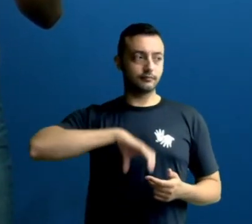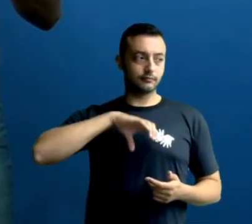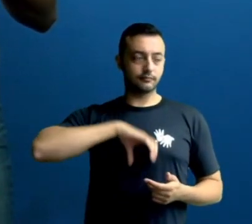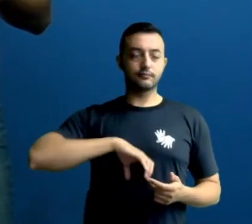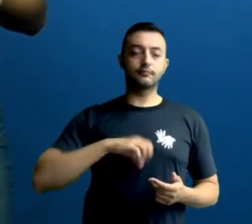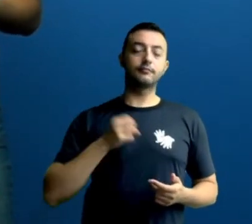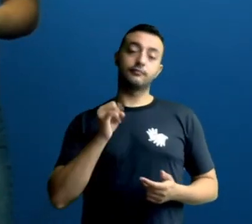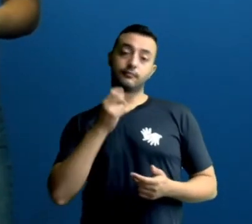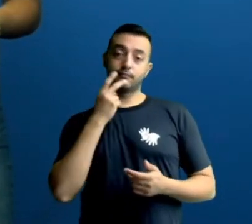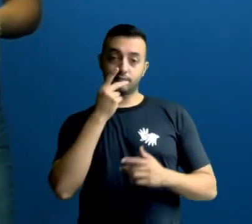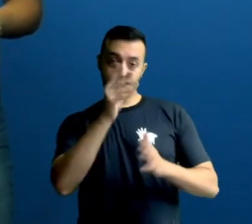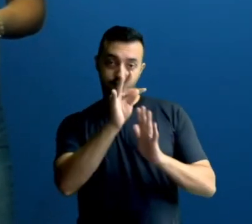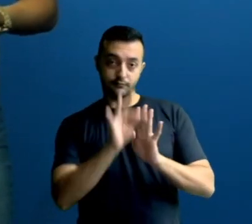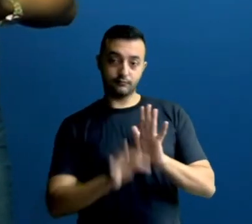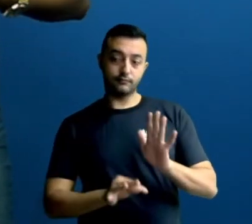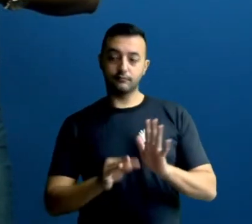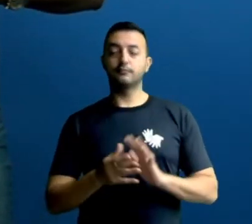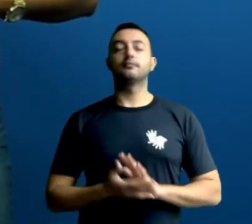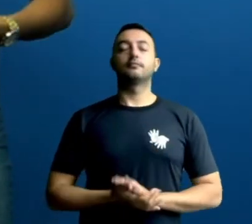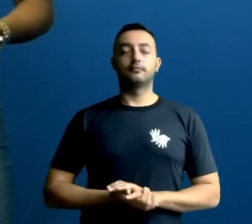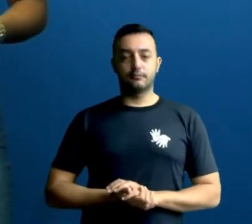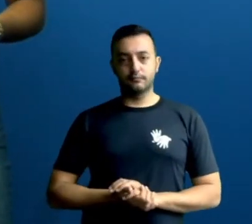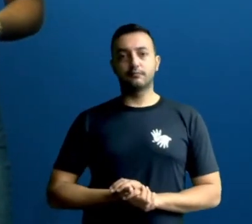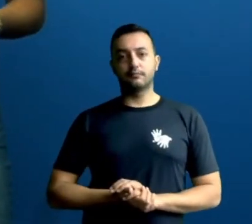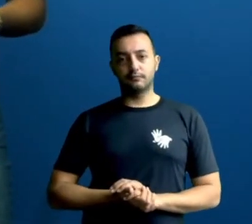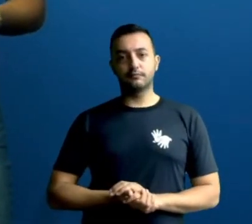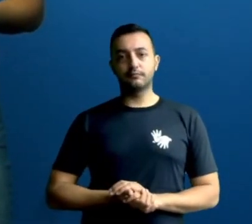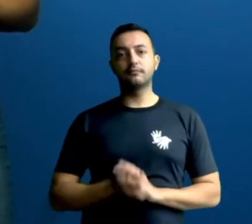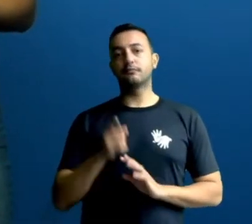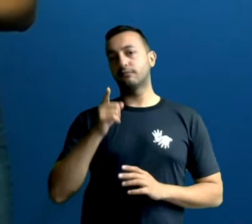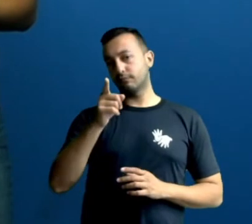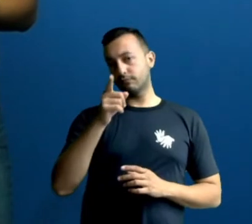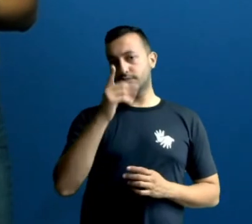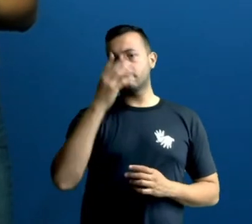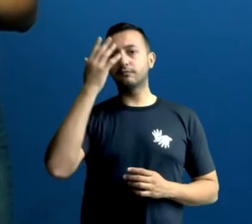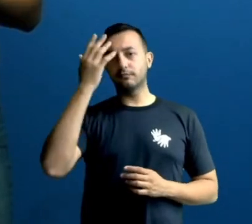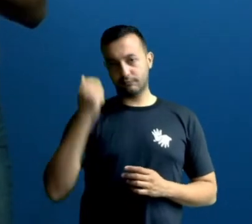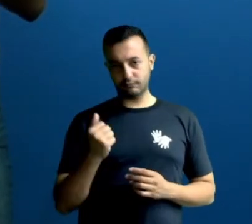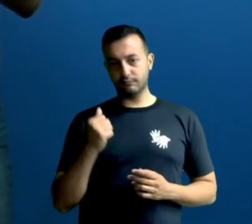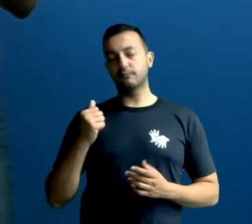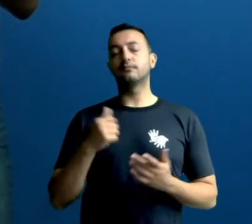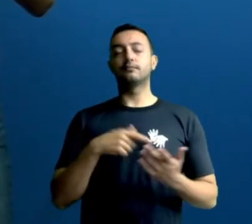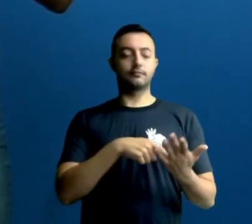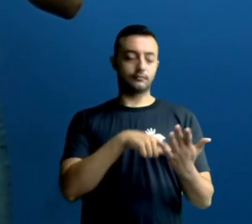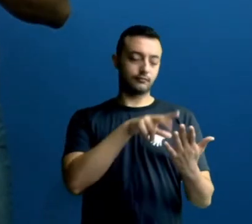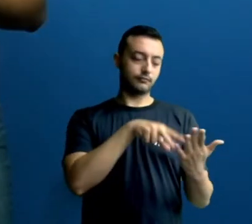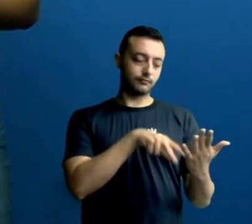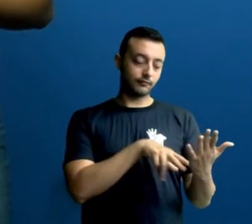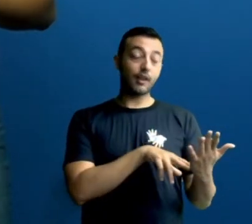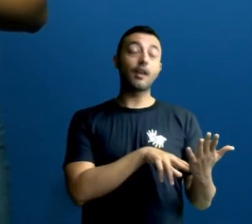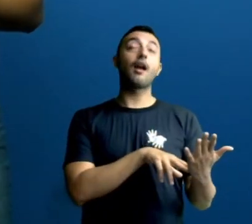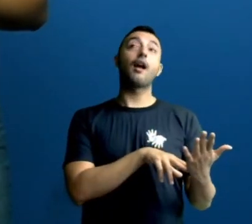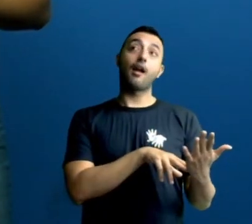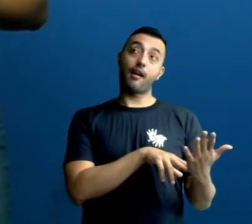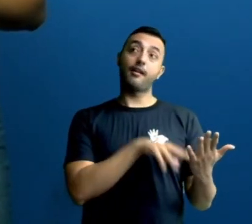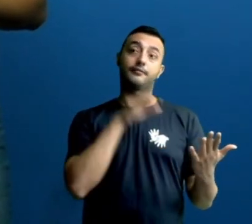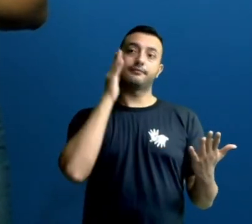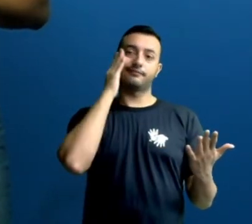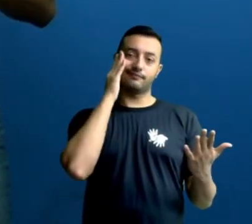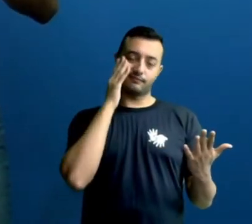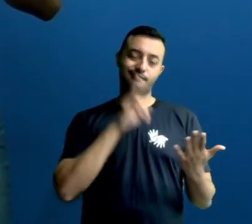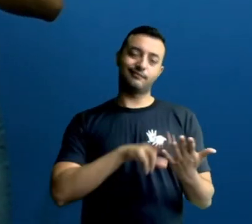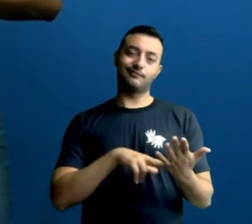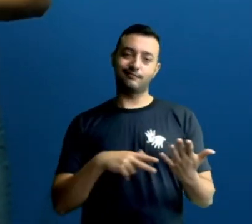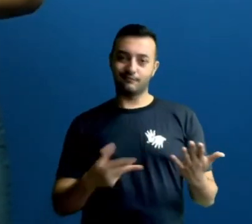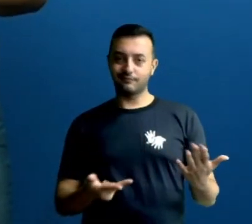quando a gente se refere a textos. É você saber fazer uma interpretação diante de um texto,